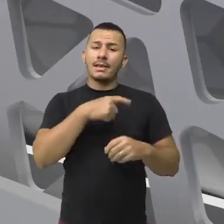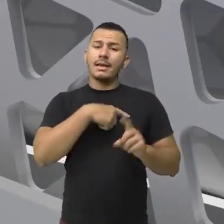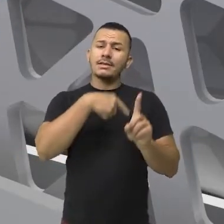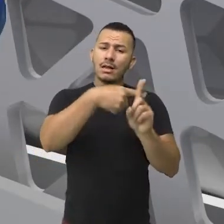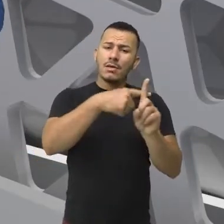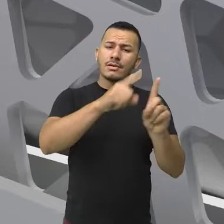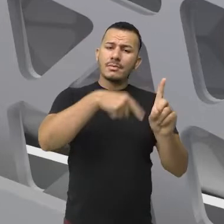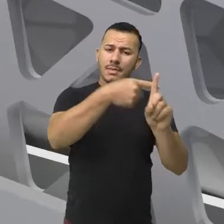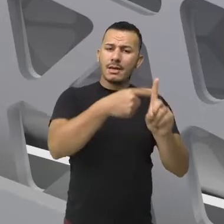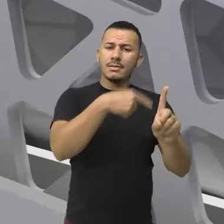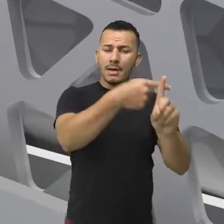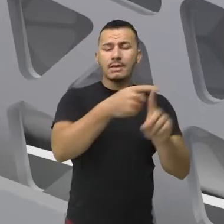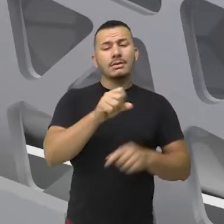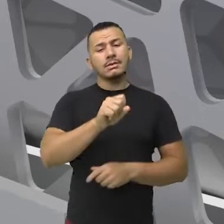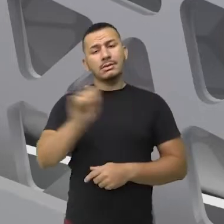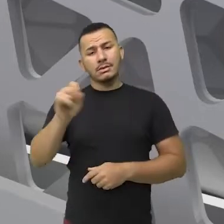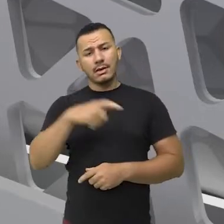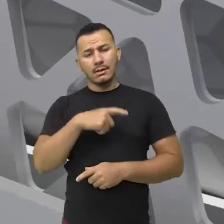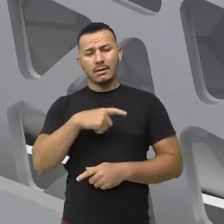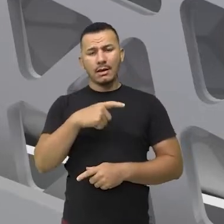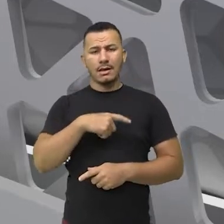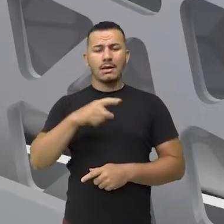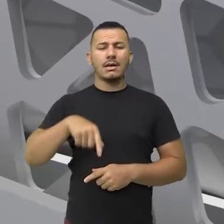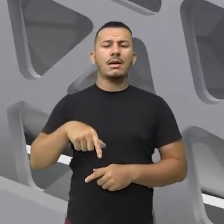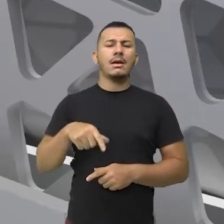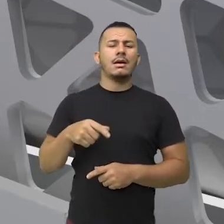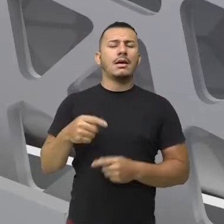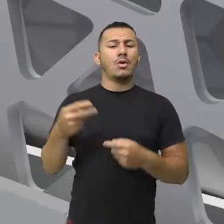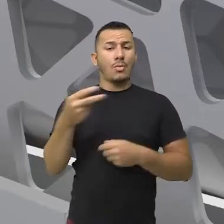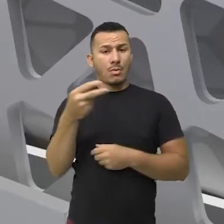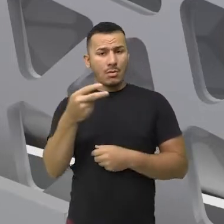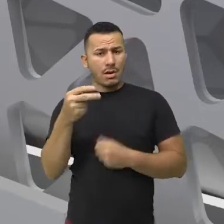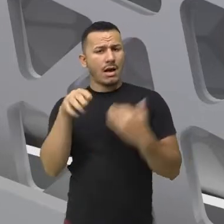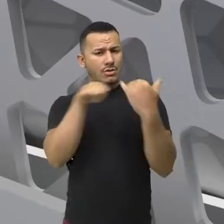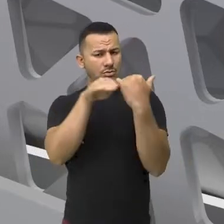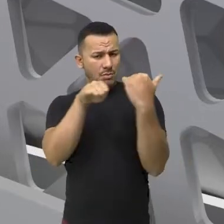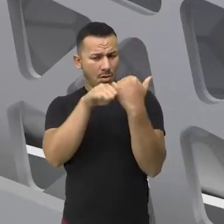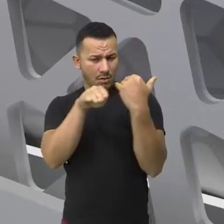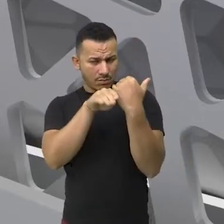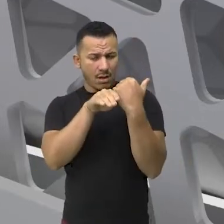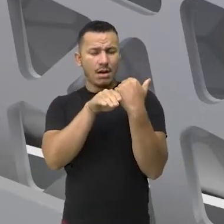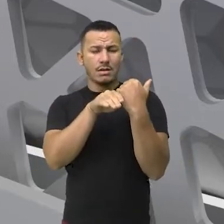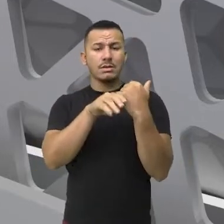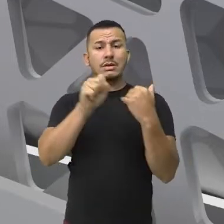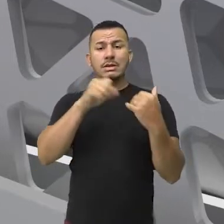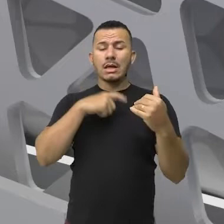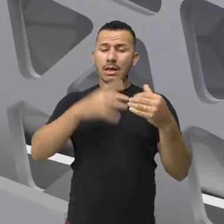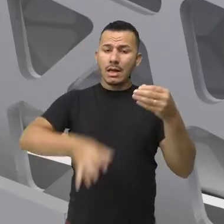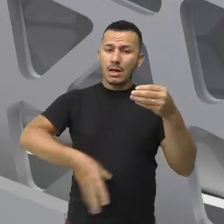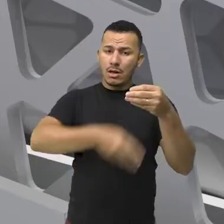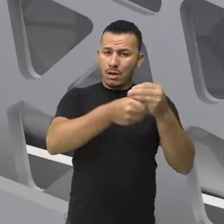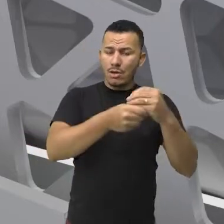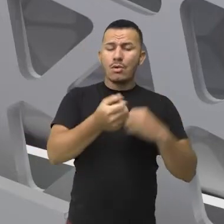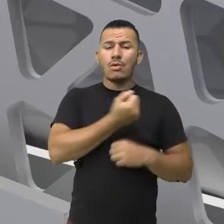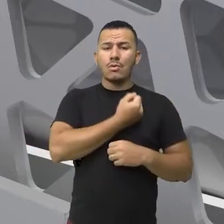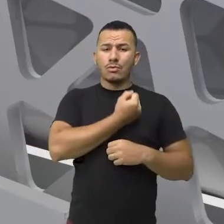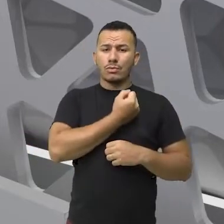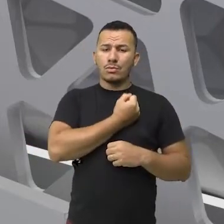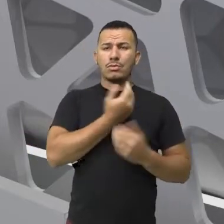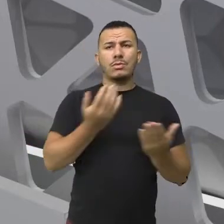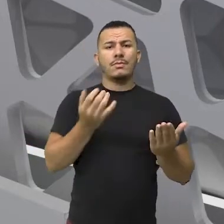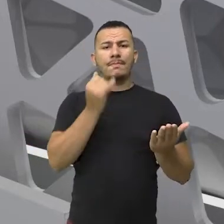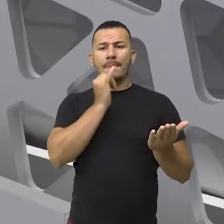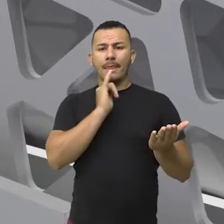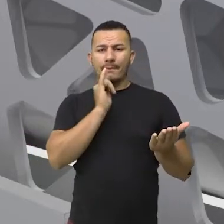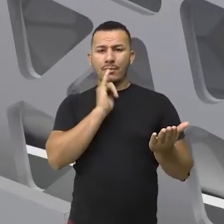lógica, né? Se você está diante de uma igualdade, se você acrescentar um número, digamos assim,